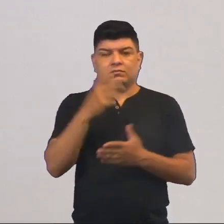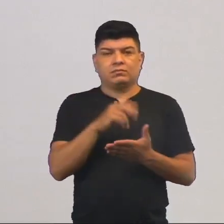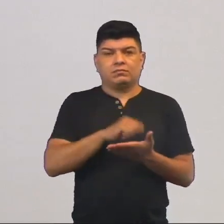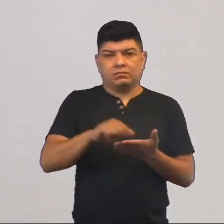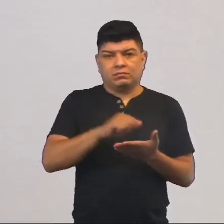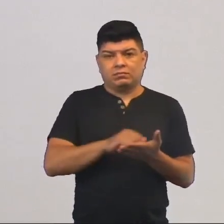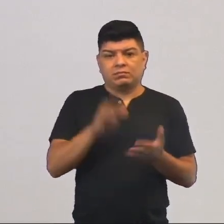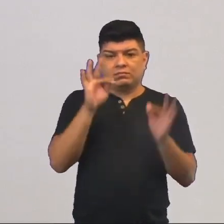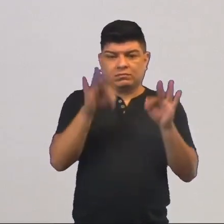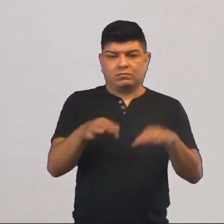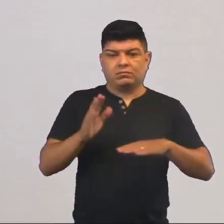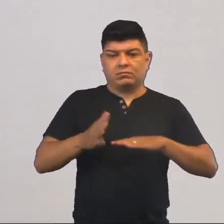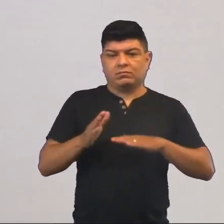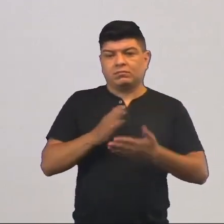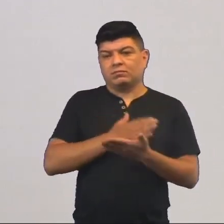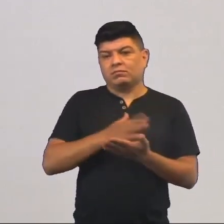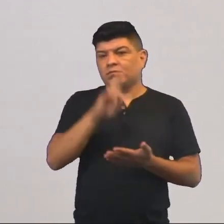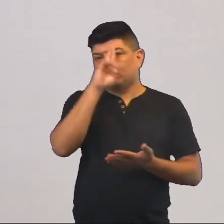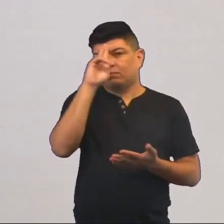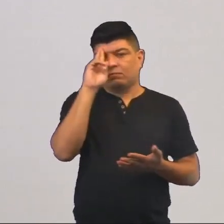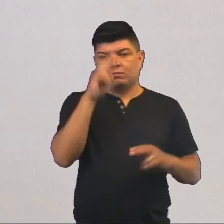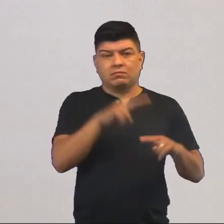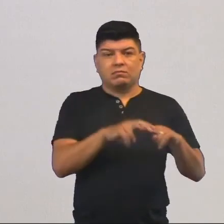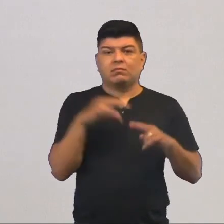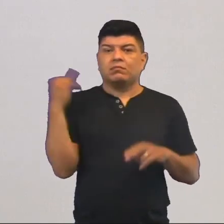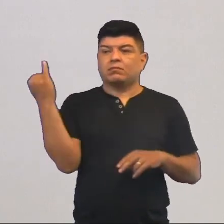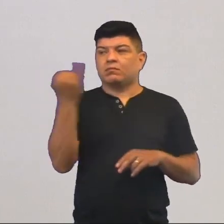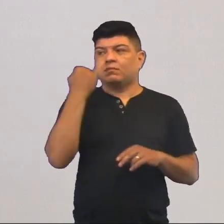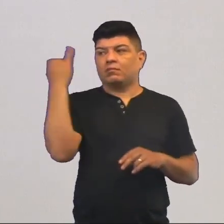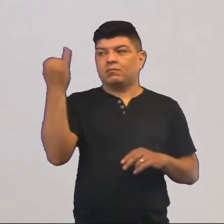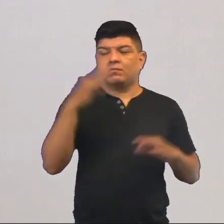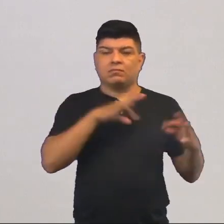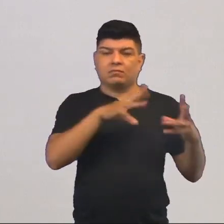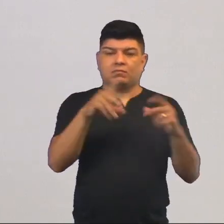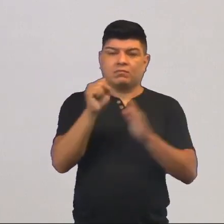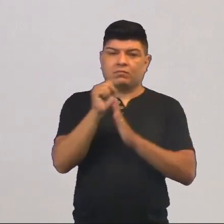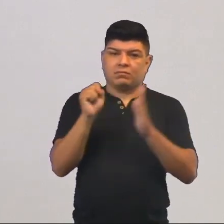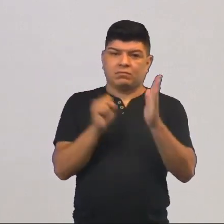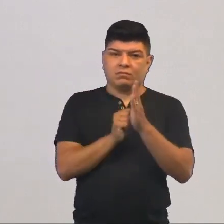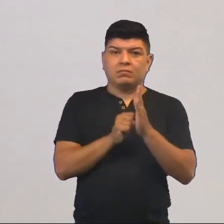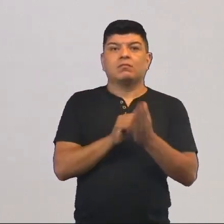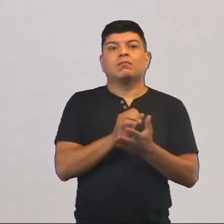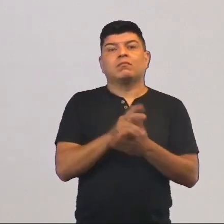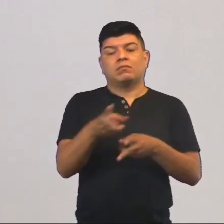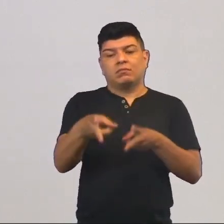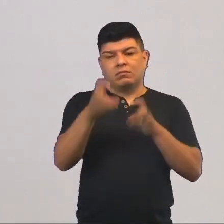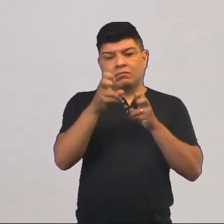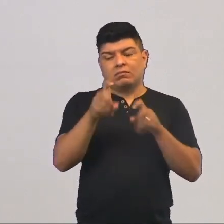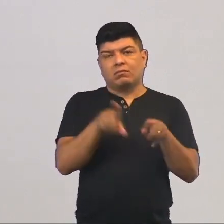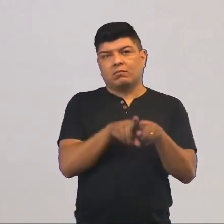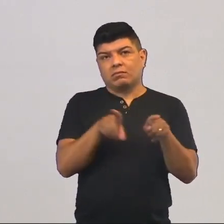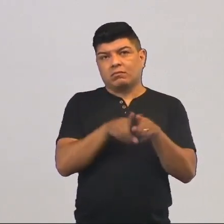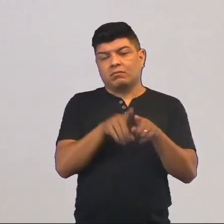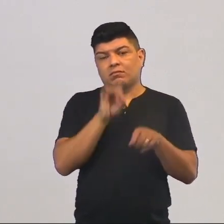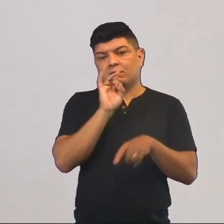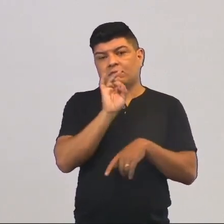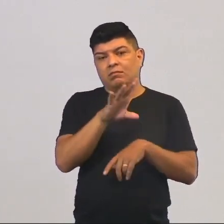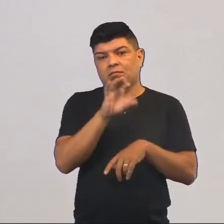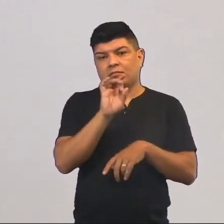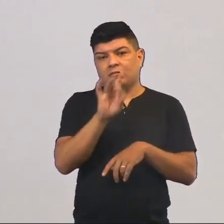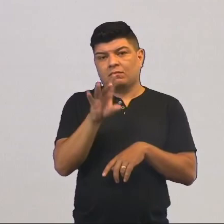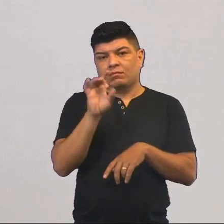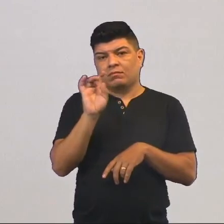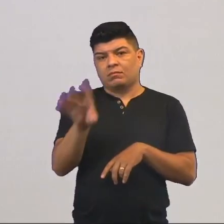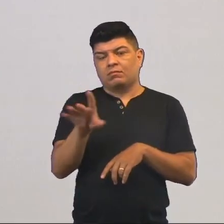fim da pré-história e o início da história. E ela é muito importante ao longo de todos os séculos. A gente percebe que cada